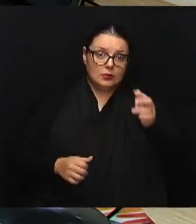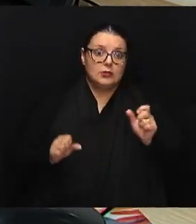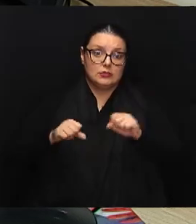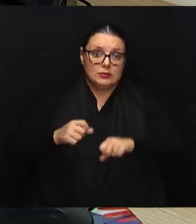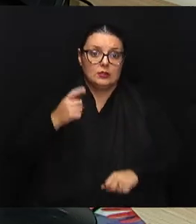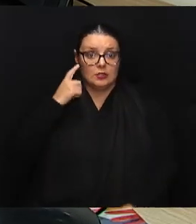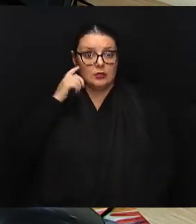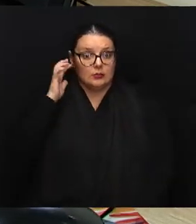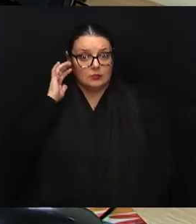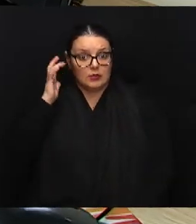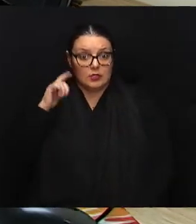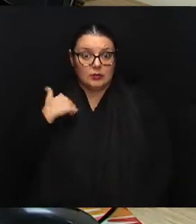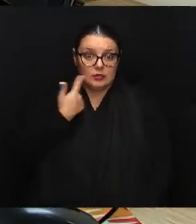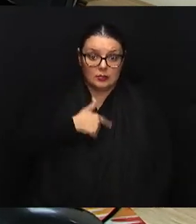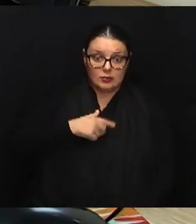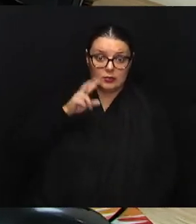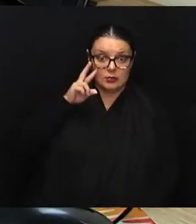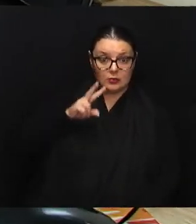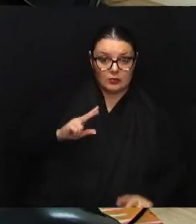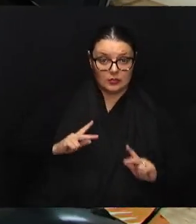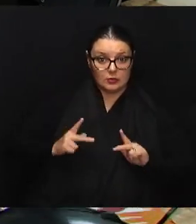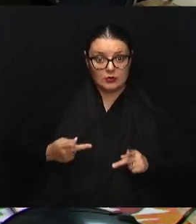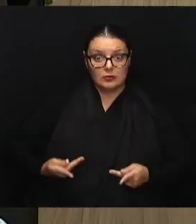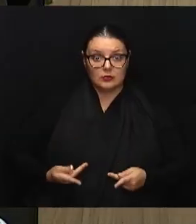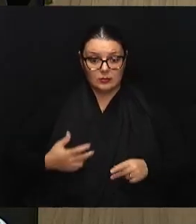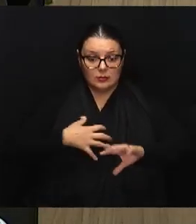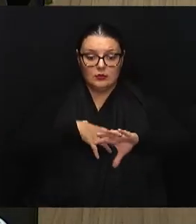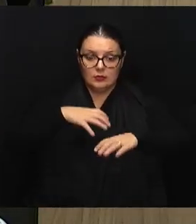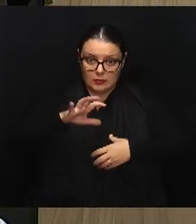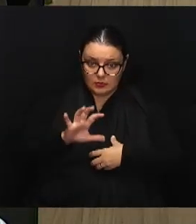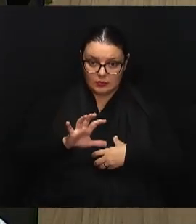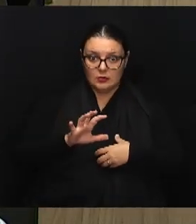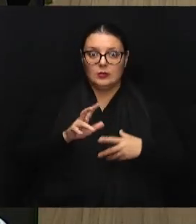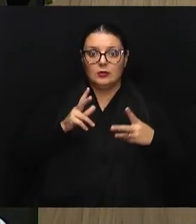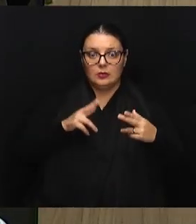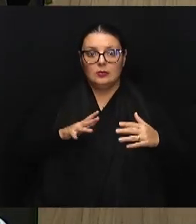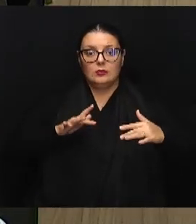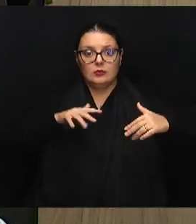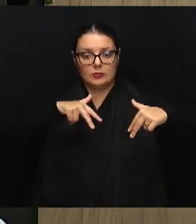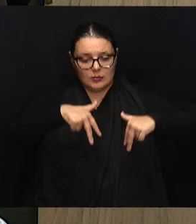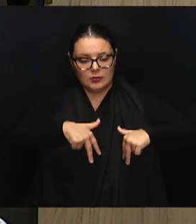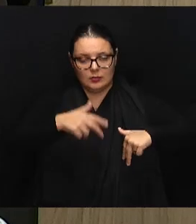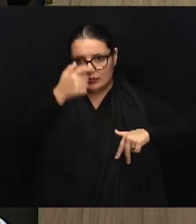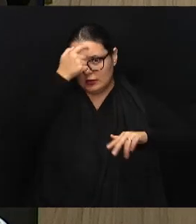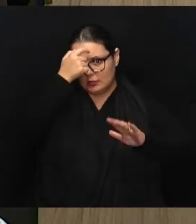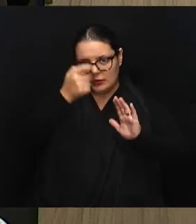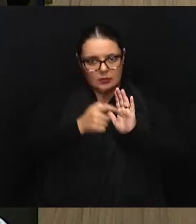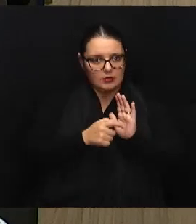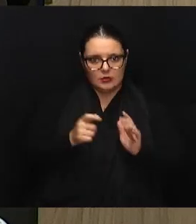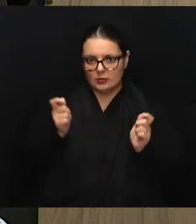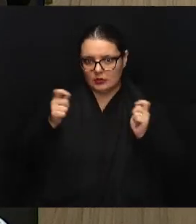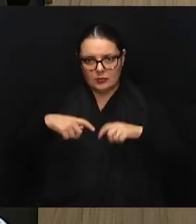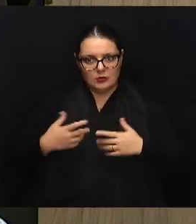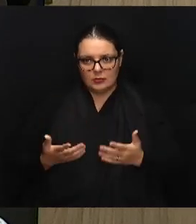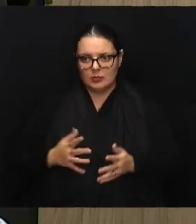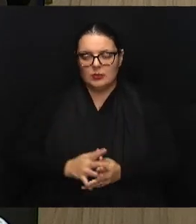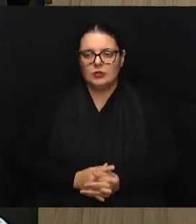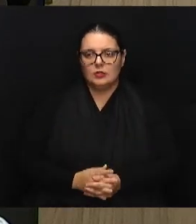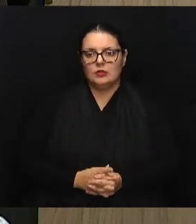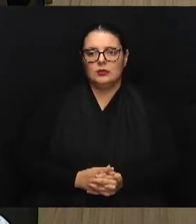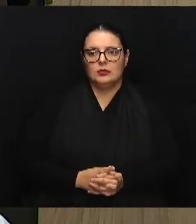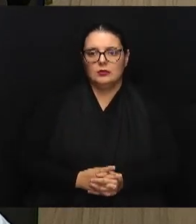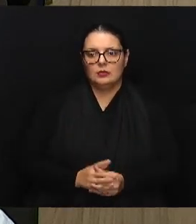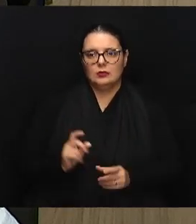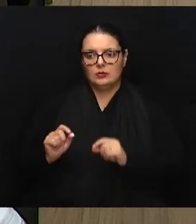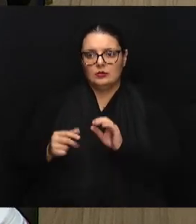futuro, pensando que a gente olha para o ser humano e precisa tocá-lo enquanto o outro ser humano. A inteligência artificial não vai ser capaz de fazer isso.